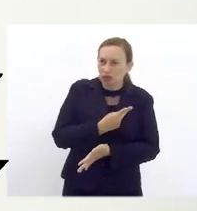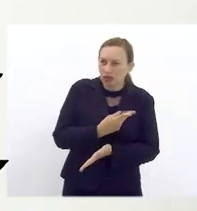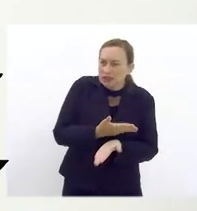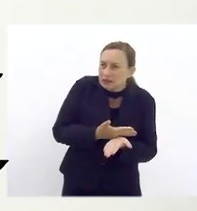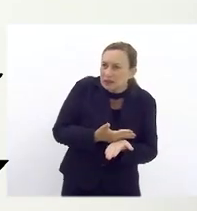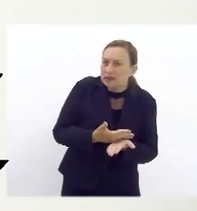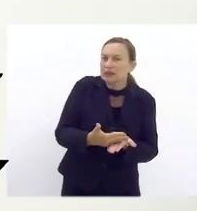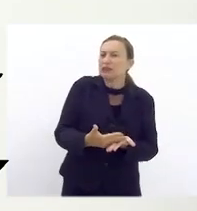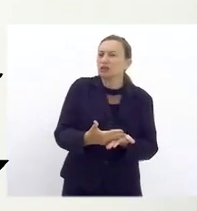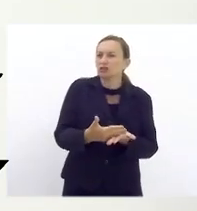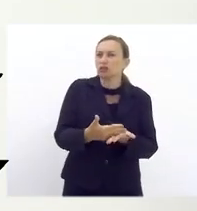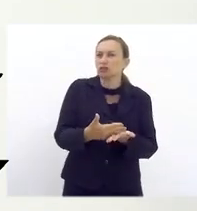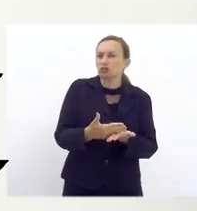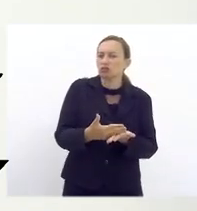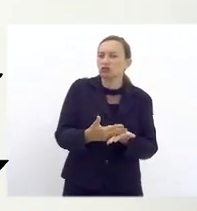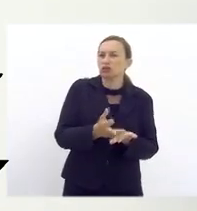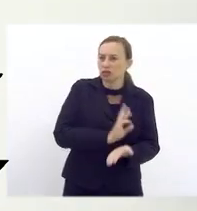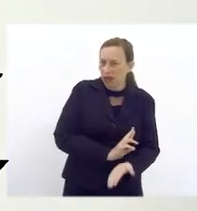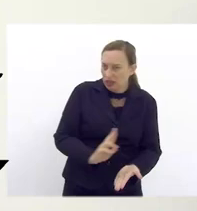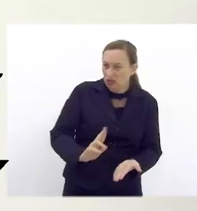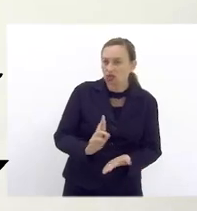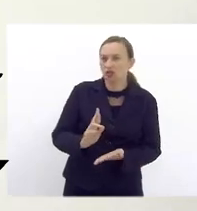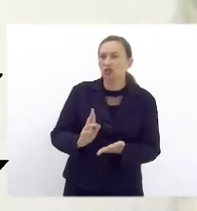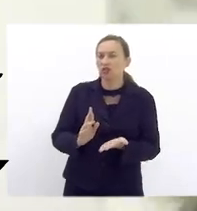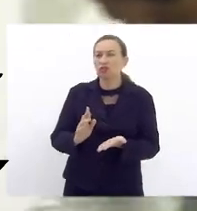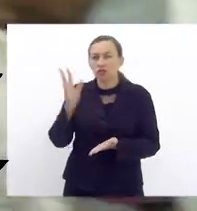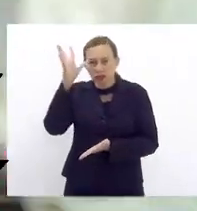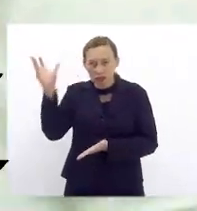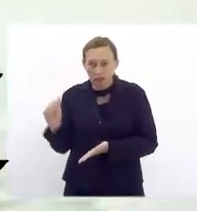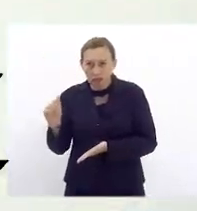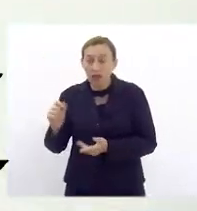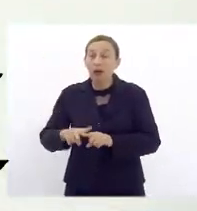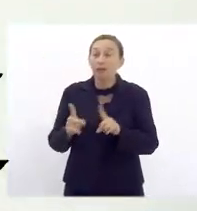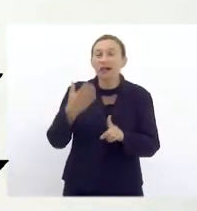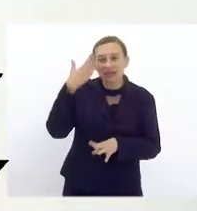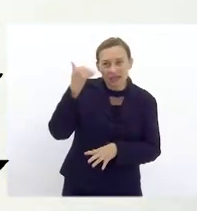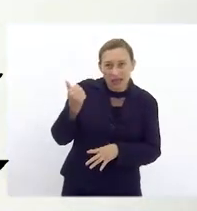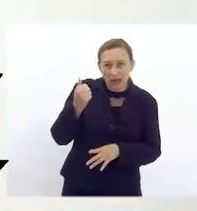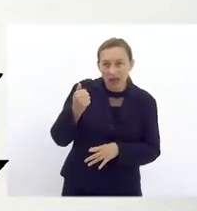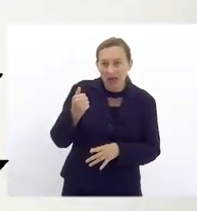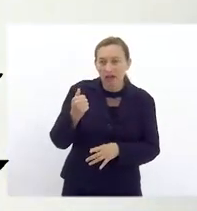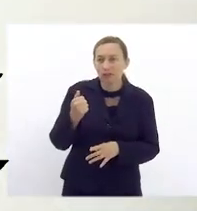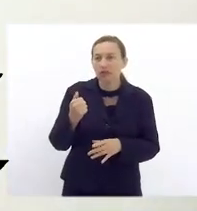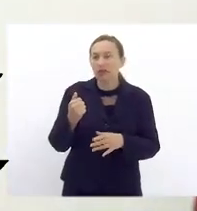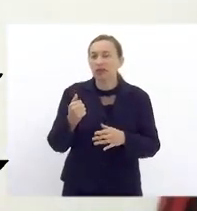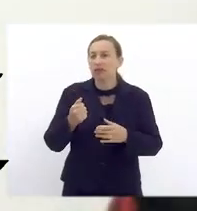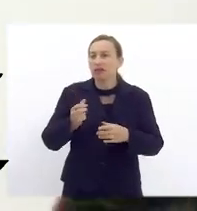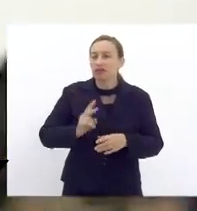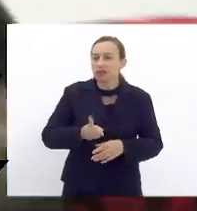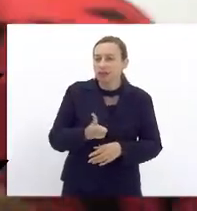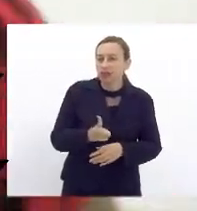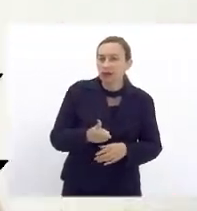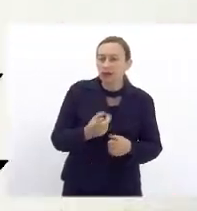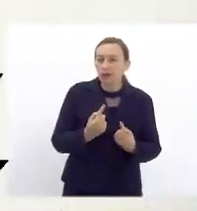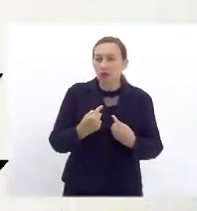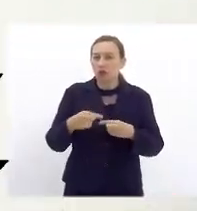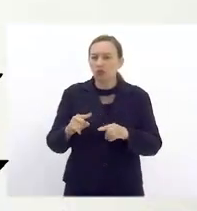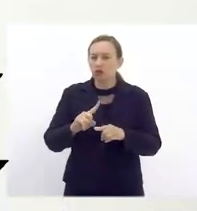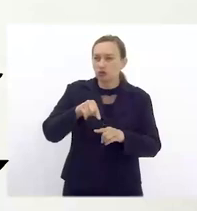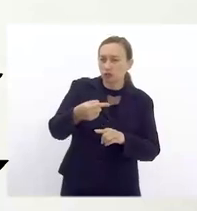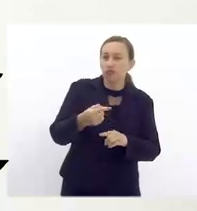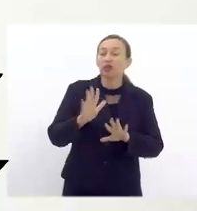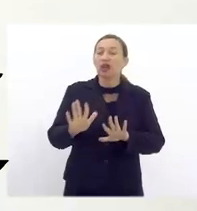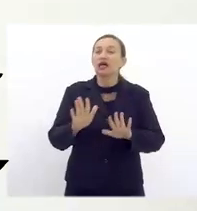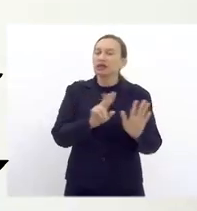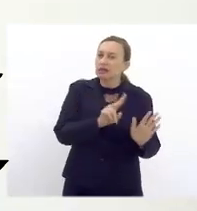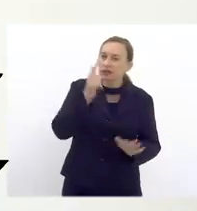do iceberg na nas religiões de Matriz africanas mas a gente sabe que o antissemitismo ele aparece sempre com nós fascitos e desde